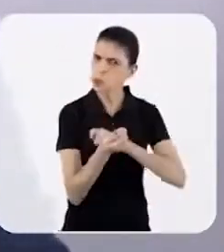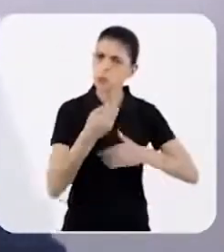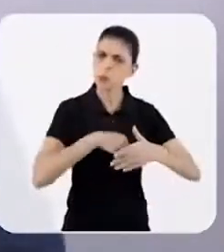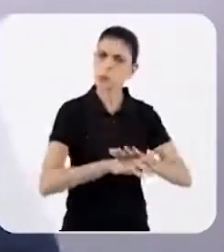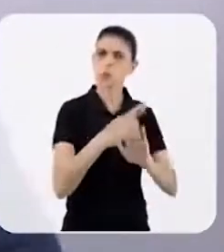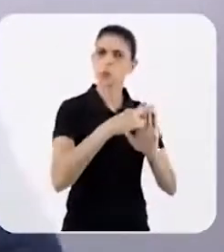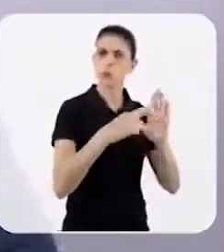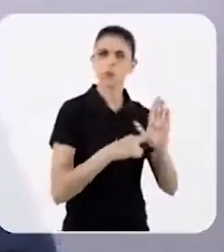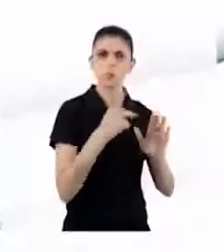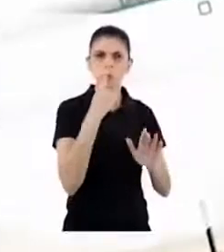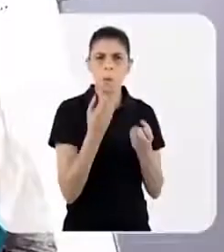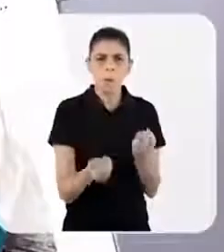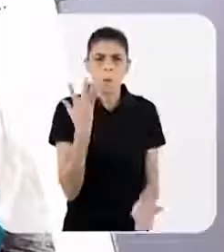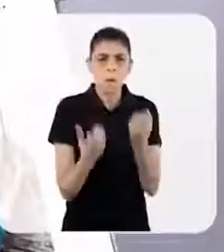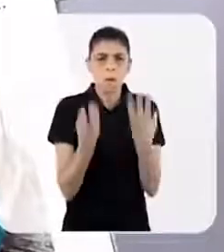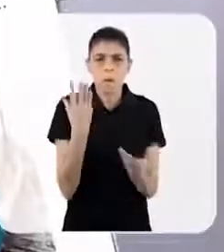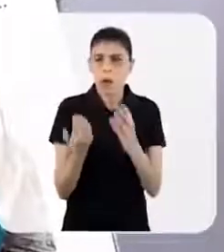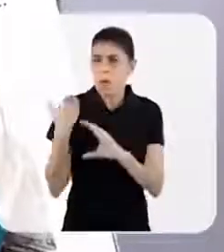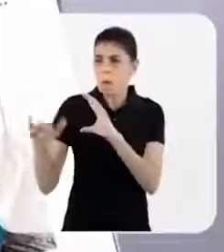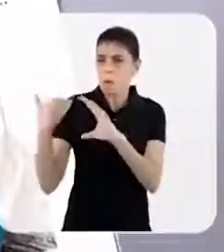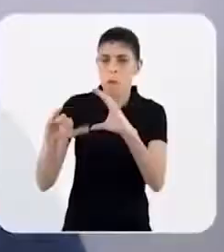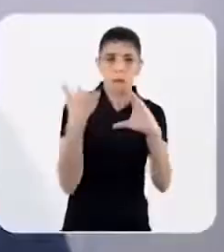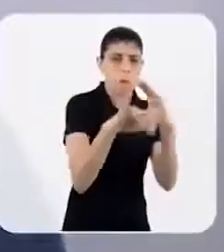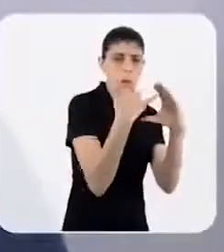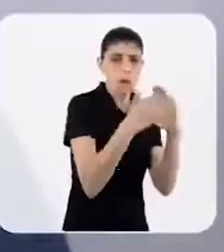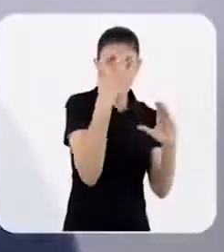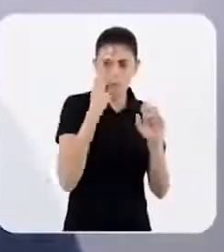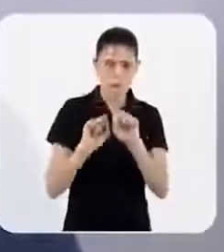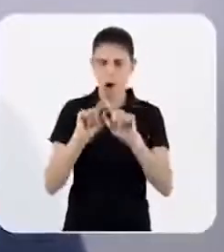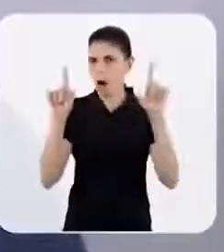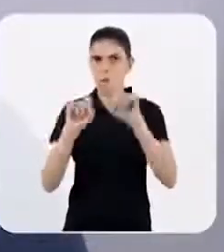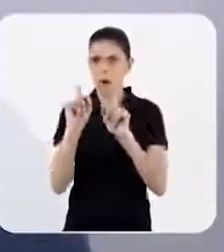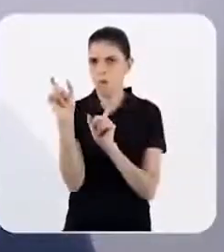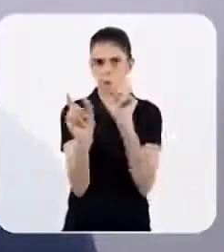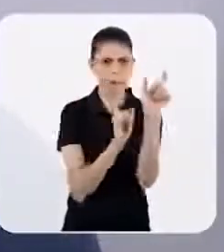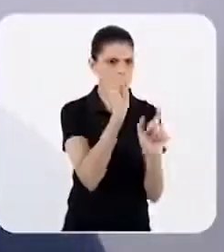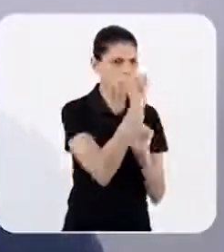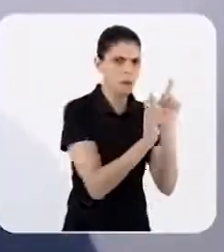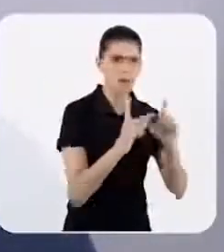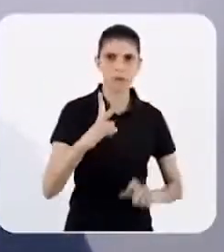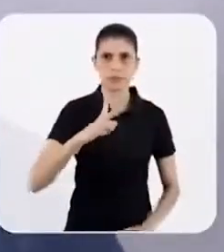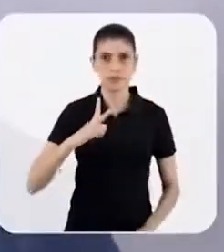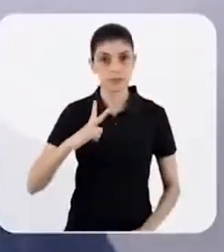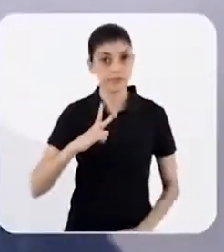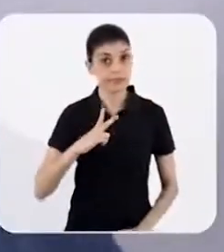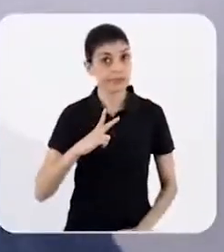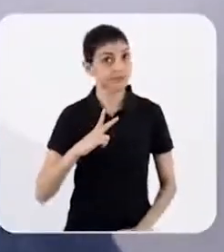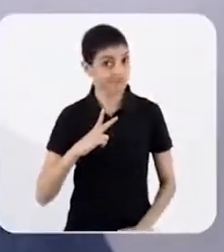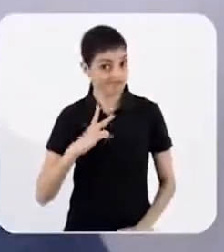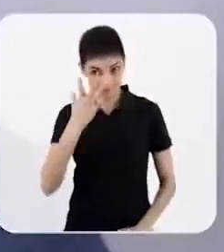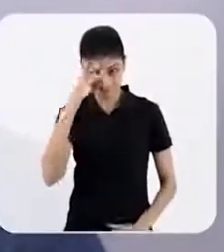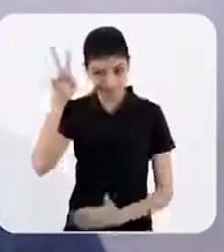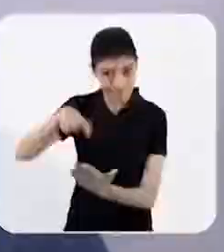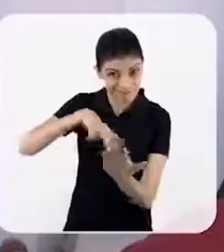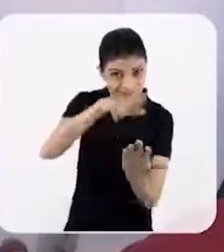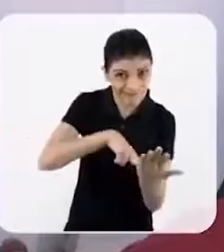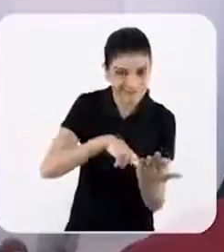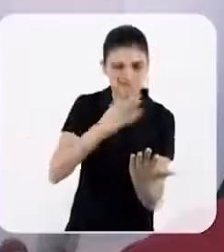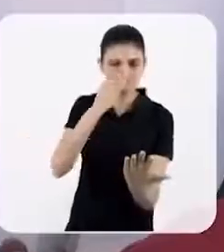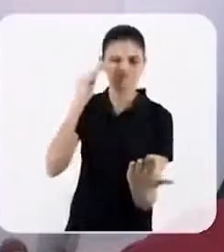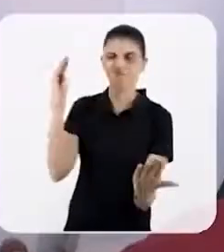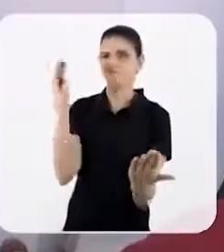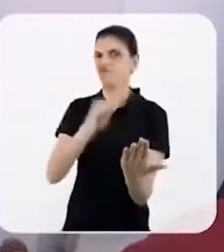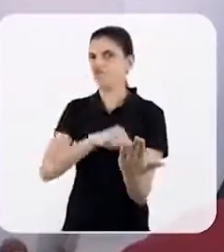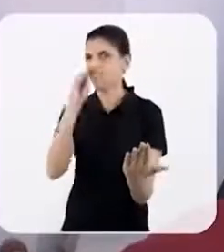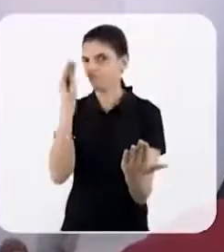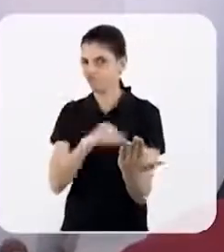essas novas regras, o que gerou uma enxurrada de e-mails para os usuários, com dezenas de novos termos e uso de privacidade. Mas, de novo, será que alguém leu? Ignorar